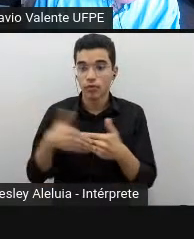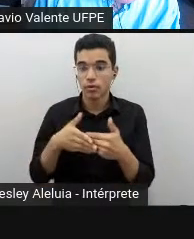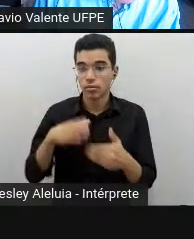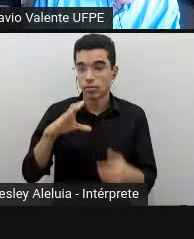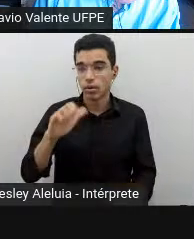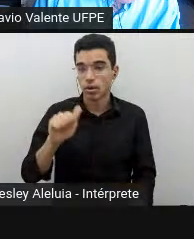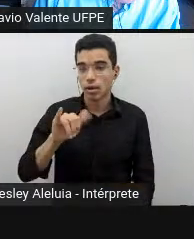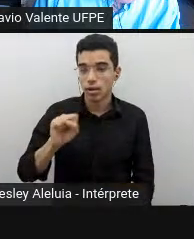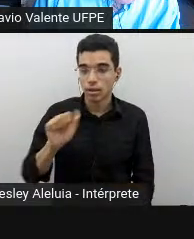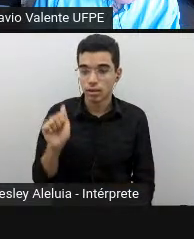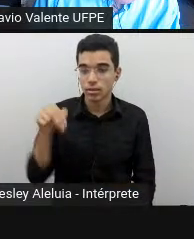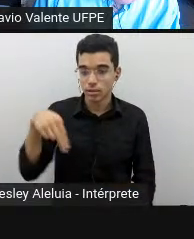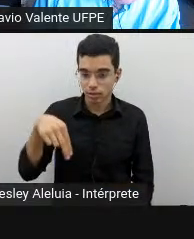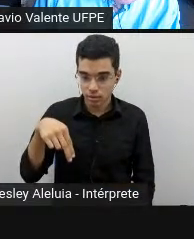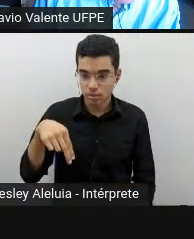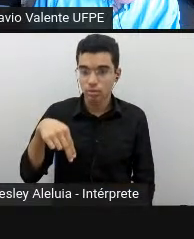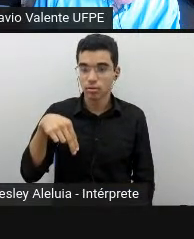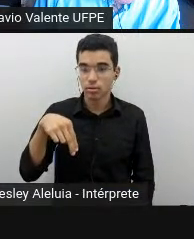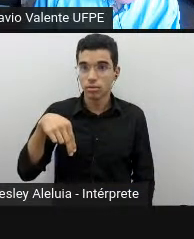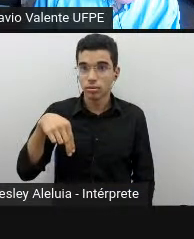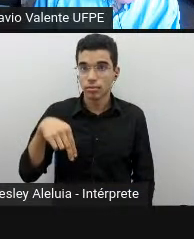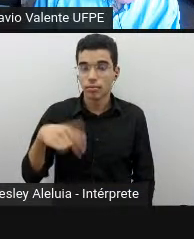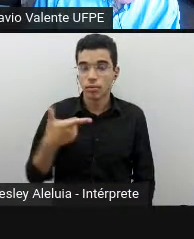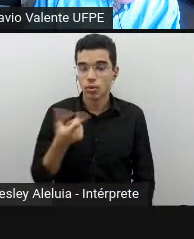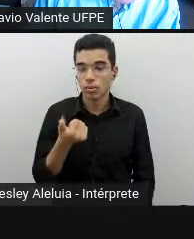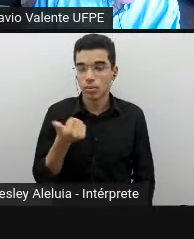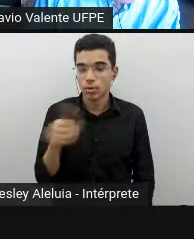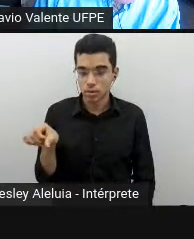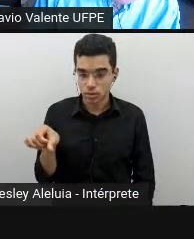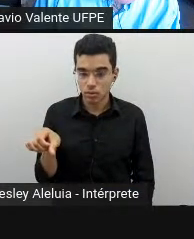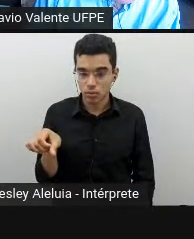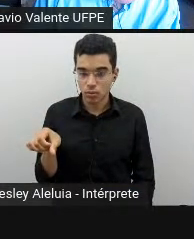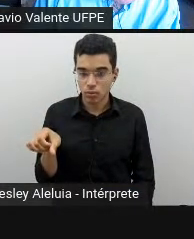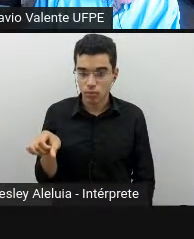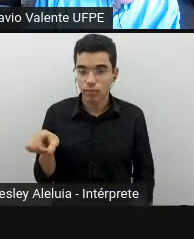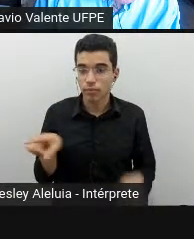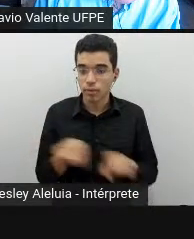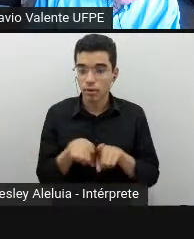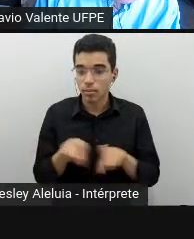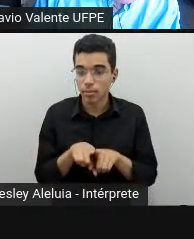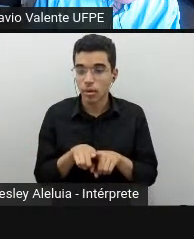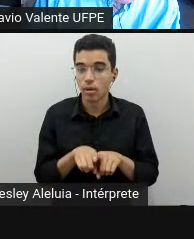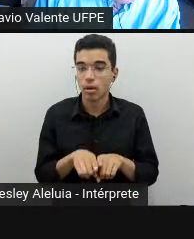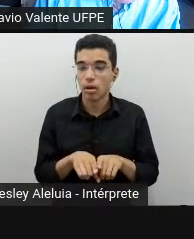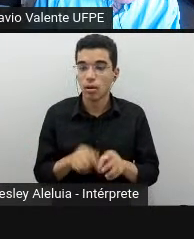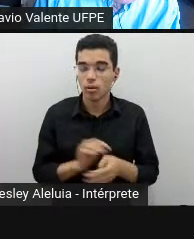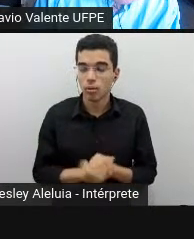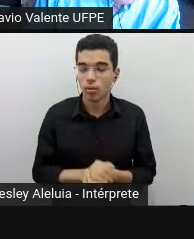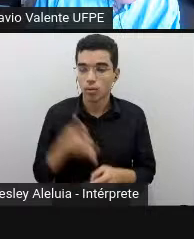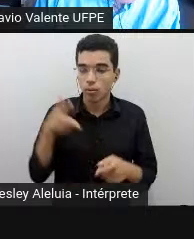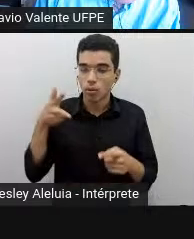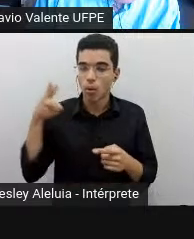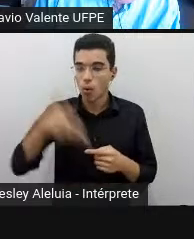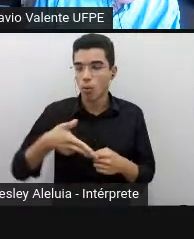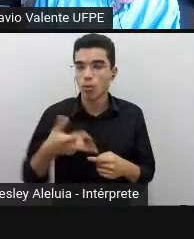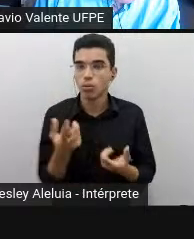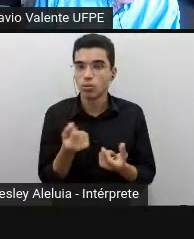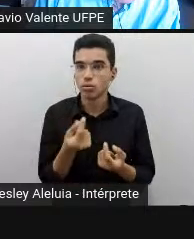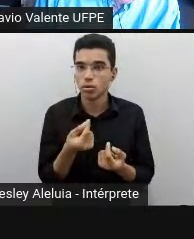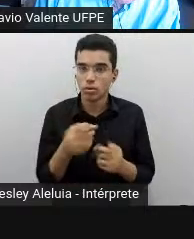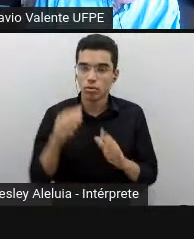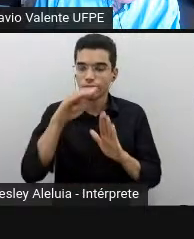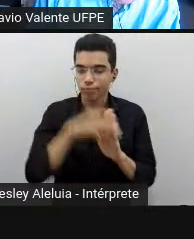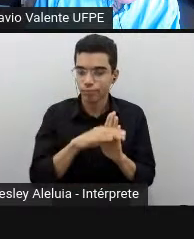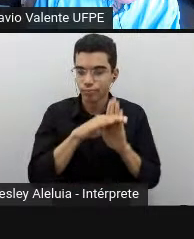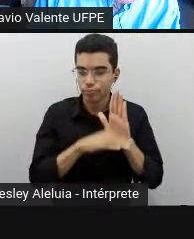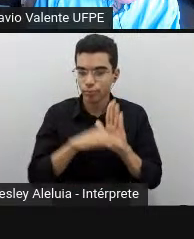Caizano em 2019 também, e os cortes profundos em todos os programas relacionados a Sem Terras e Quilombolas, o estancamento do processo